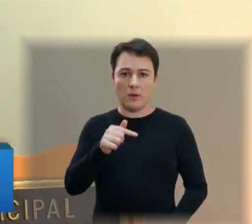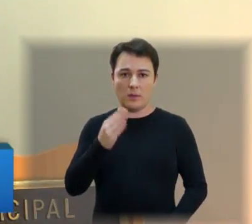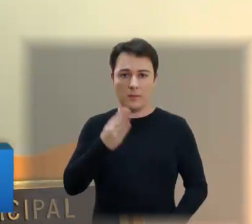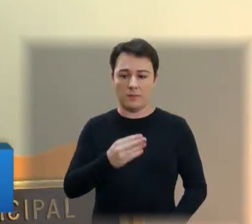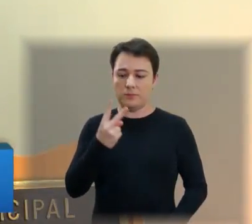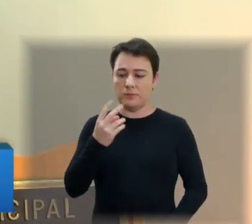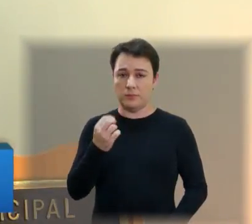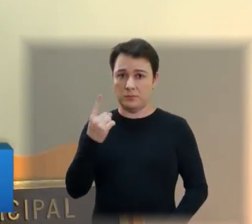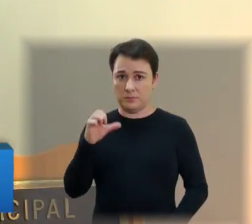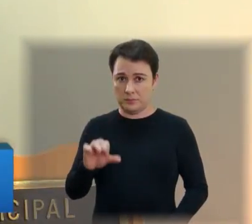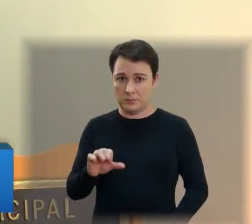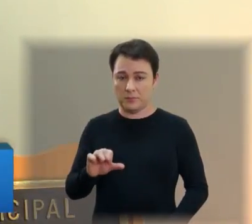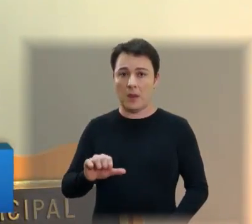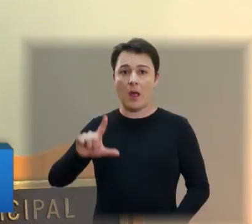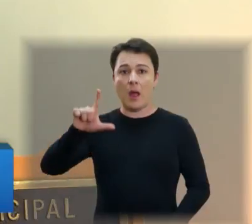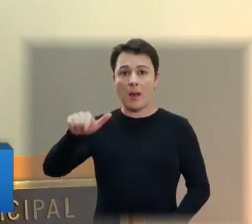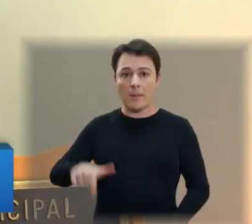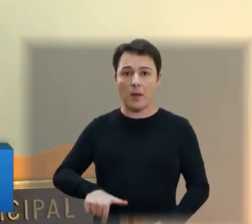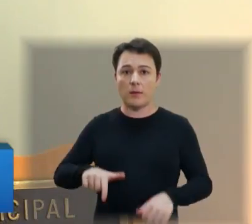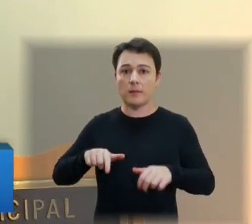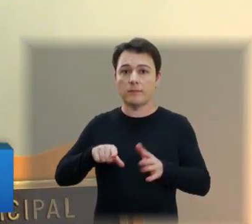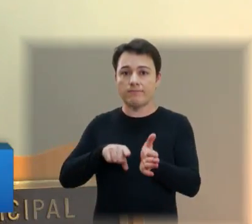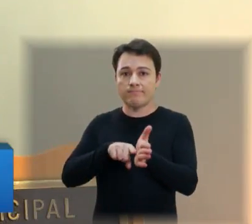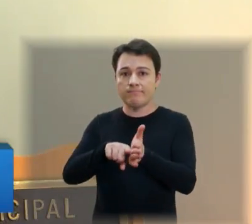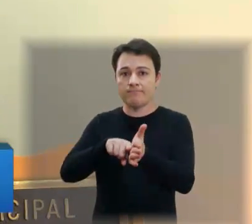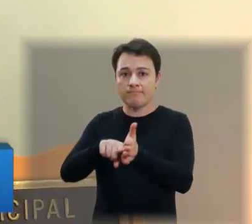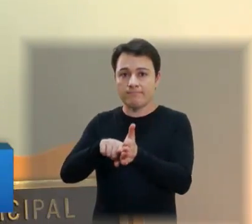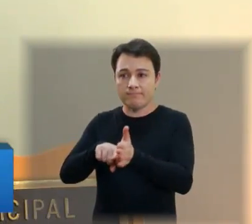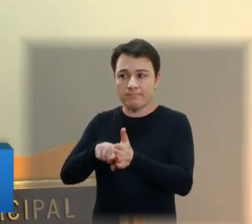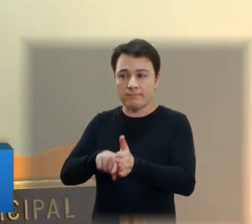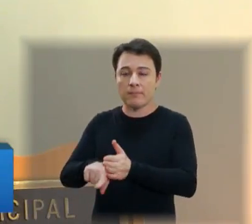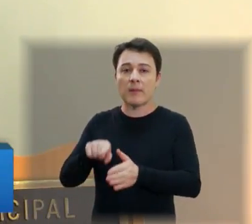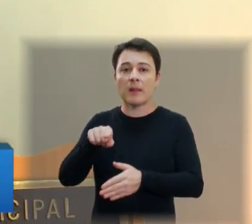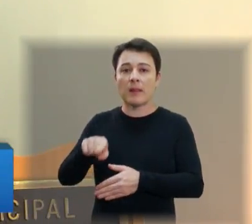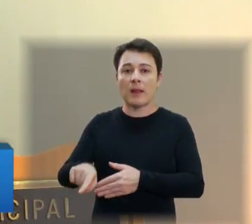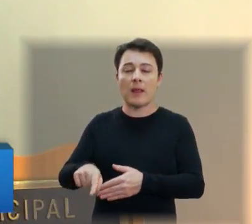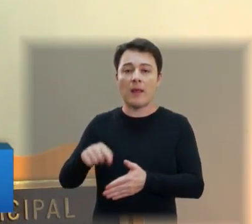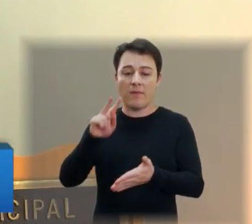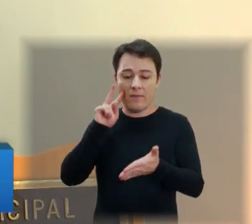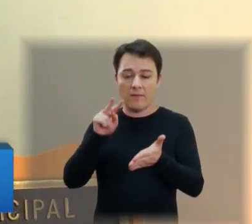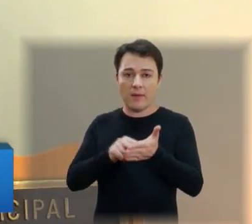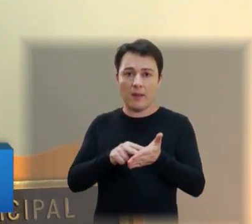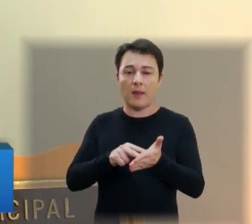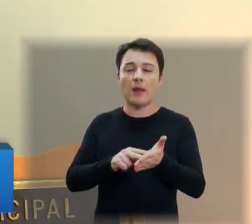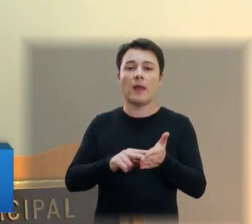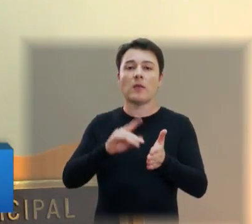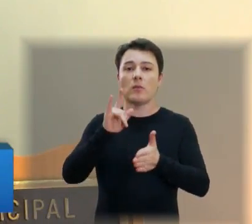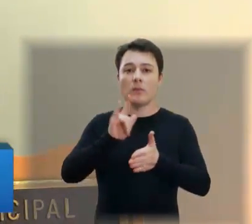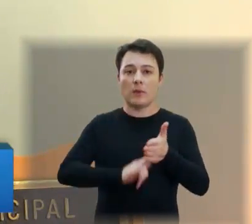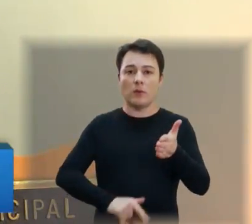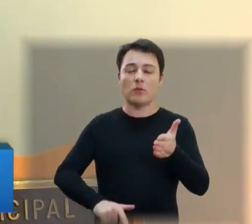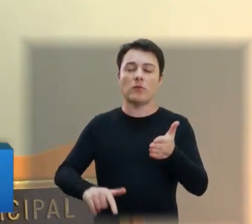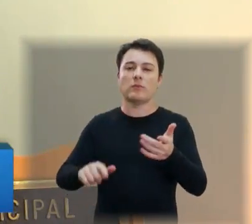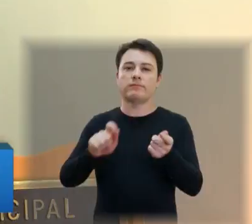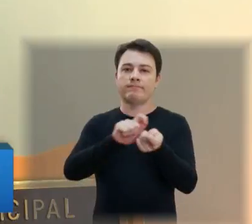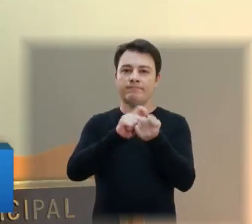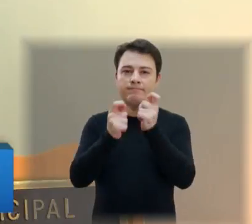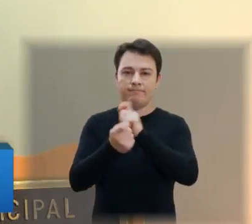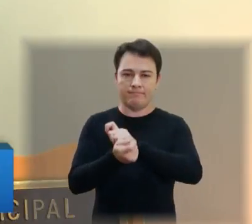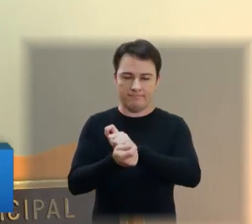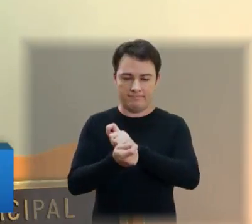357/2019, após a revisitação de supravacinado do termo de ajustamento de conduta, fora